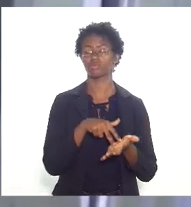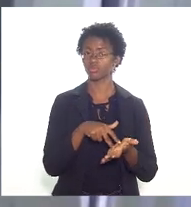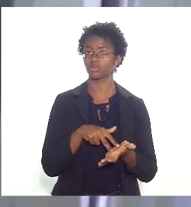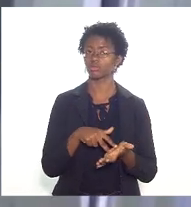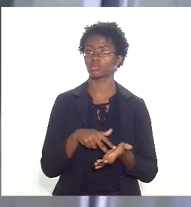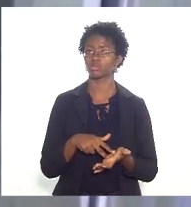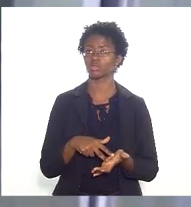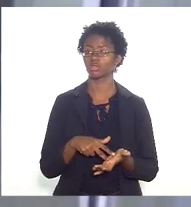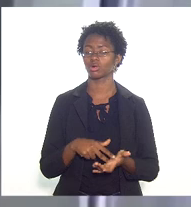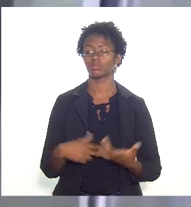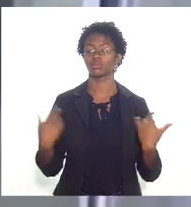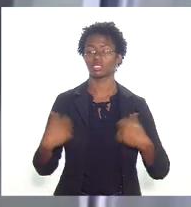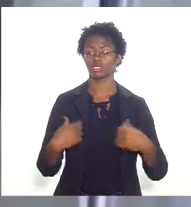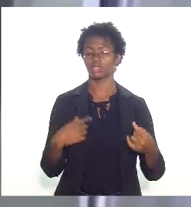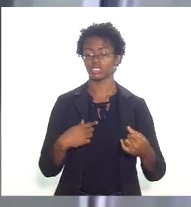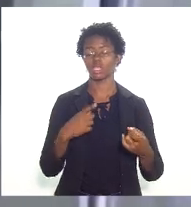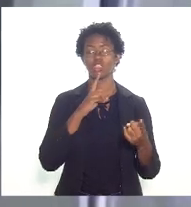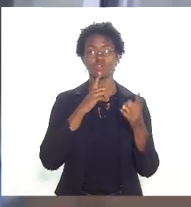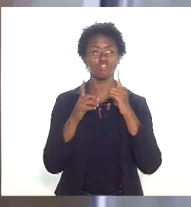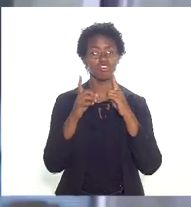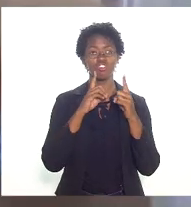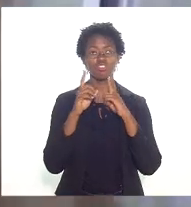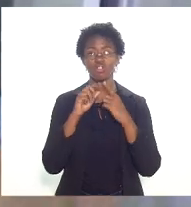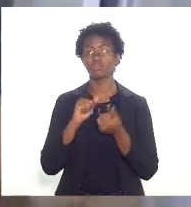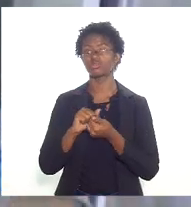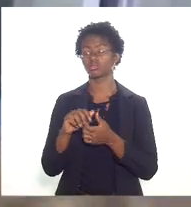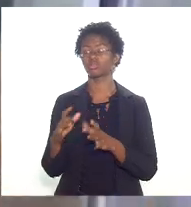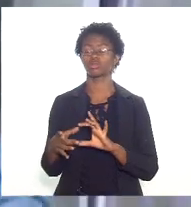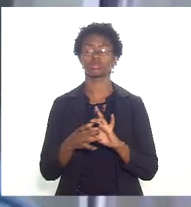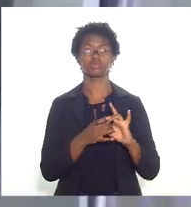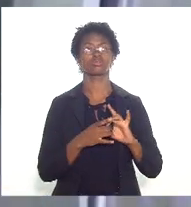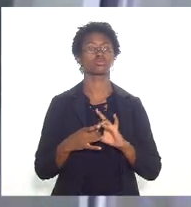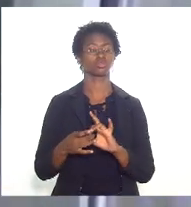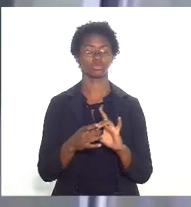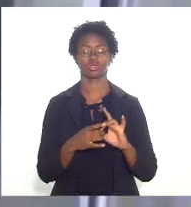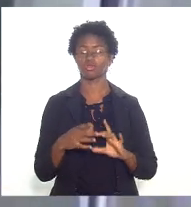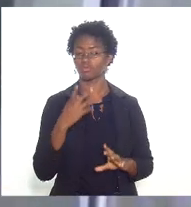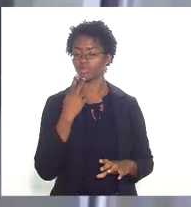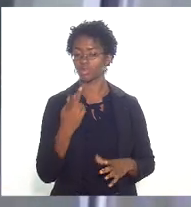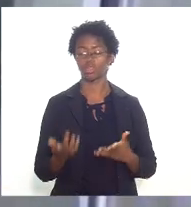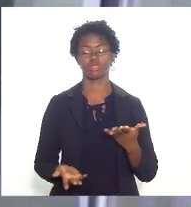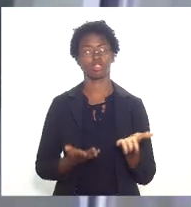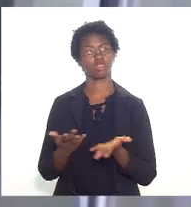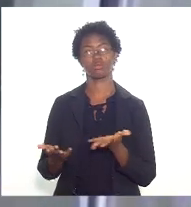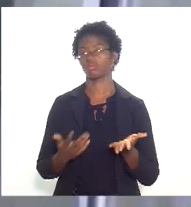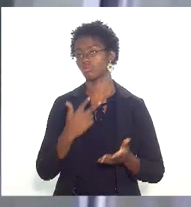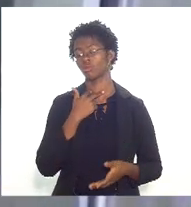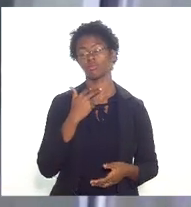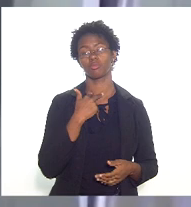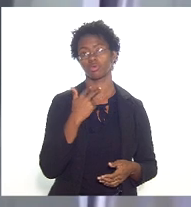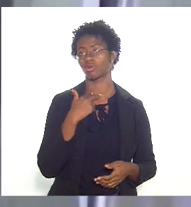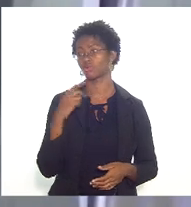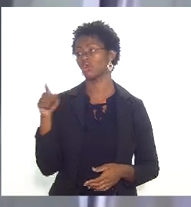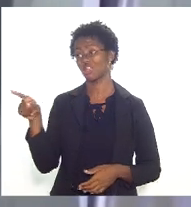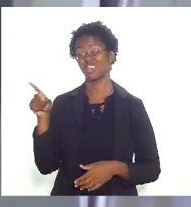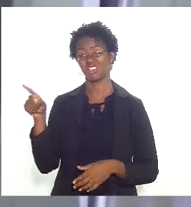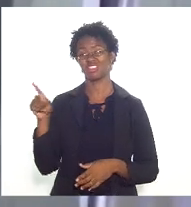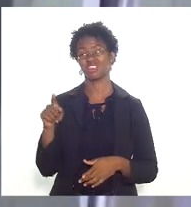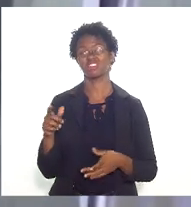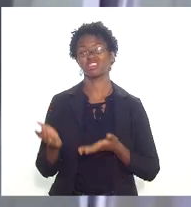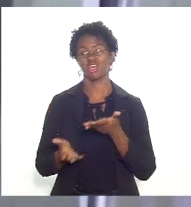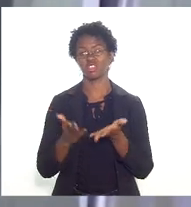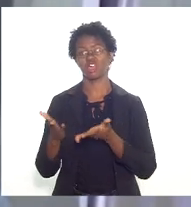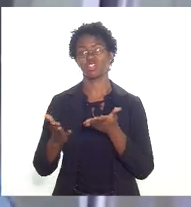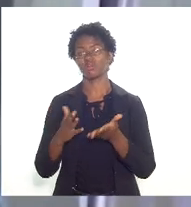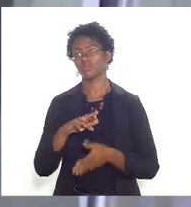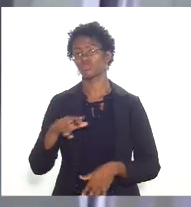tem que dialogar Olho no Olho para União e não pode estou suportar esse tratamento indecoroso repito antes federativo